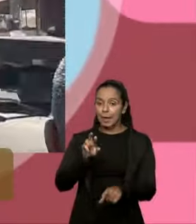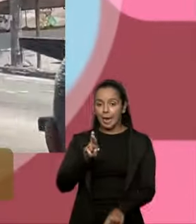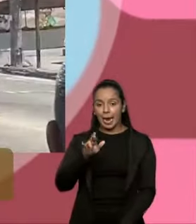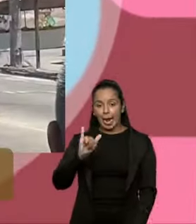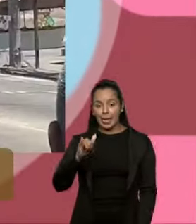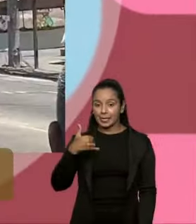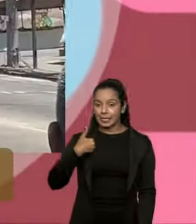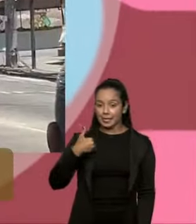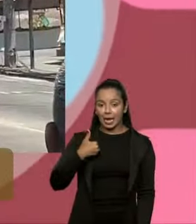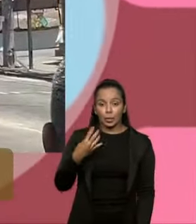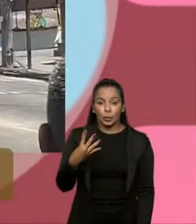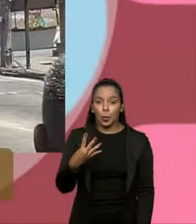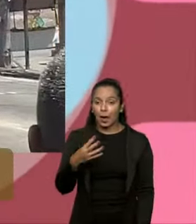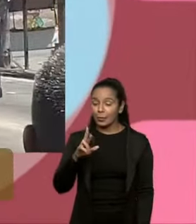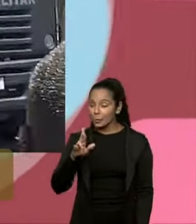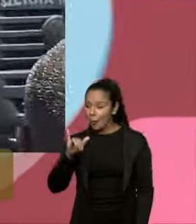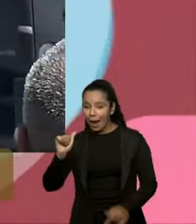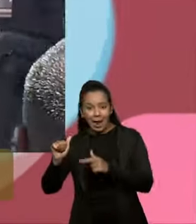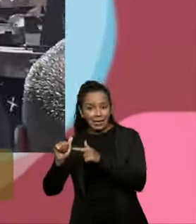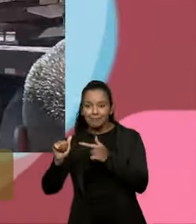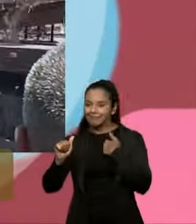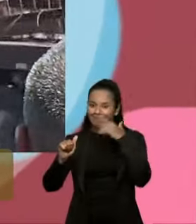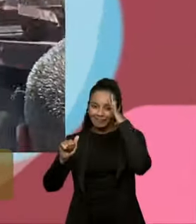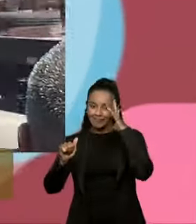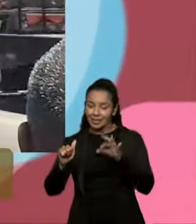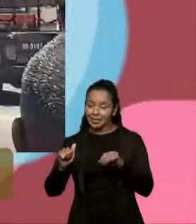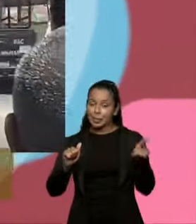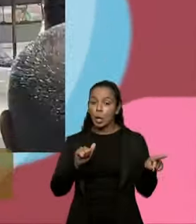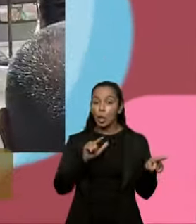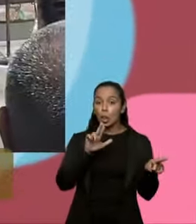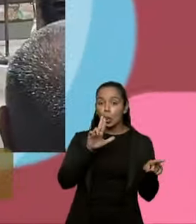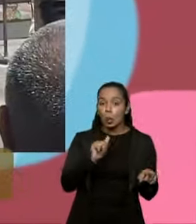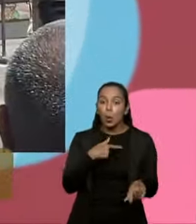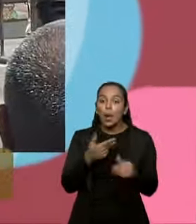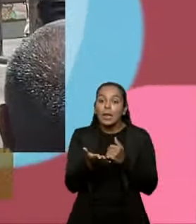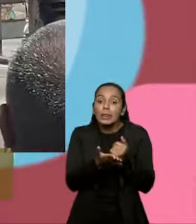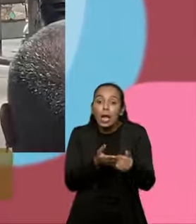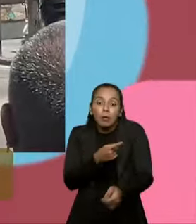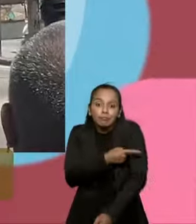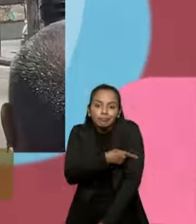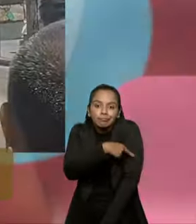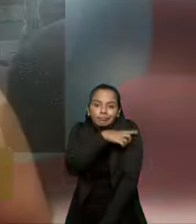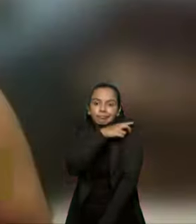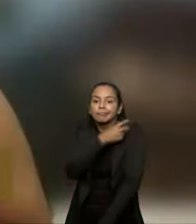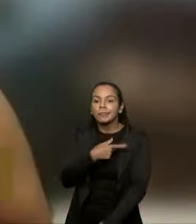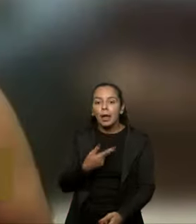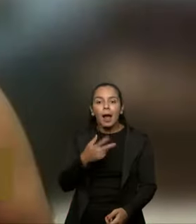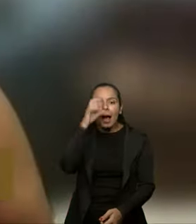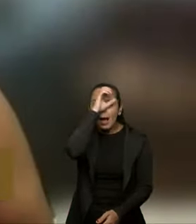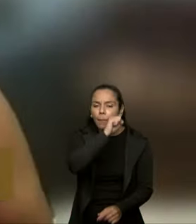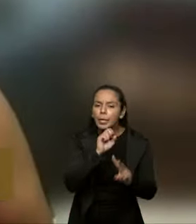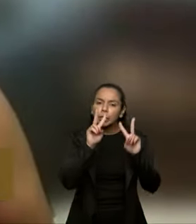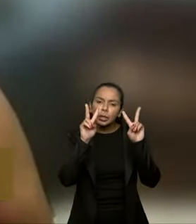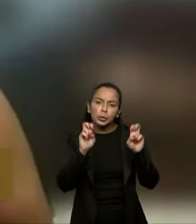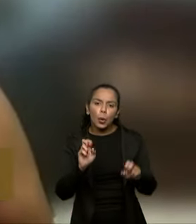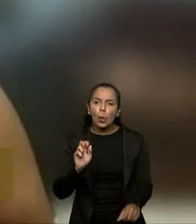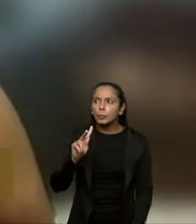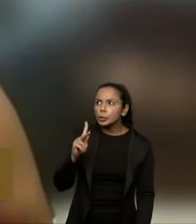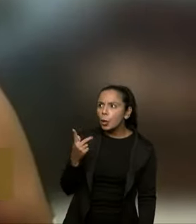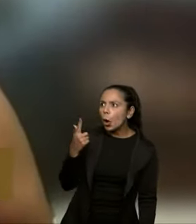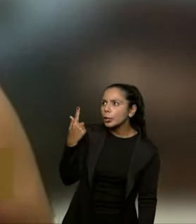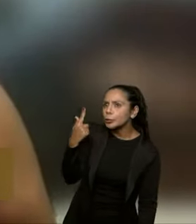não entende tanto, mas a Lua, ela está na fase da alfabetização, na fase de aprender sobre a história, sobre a